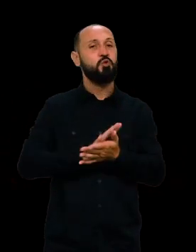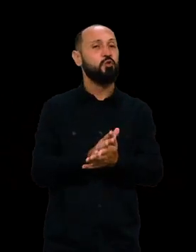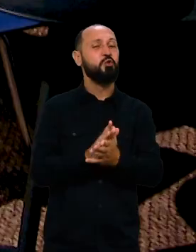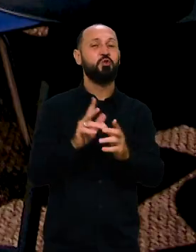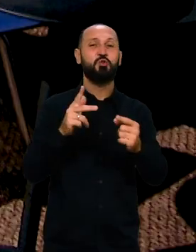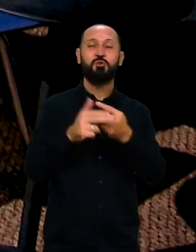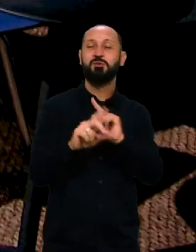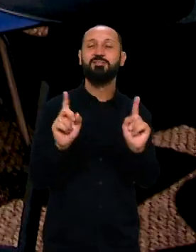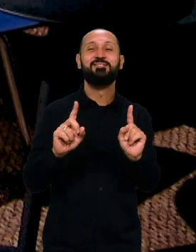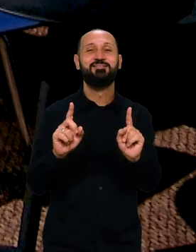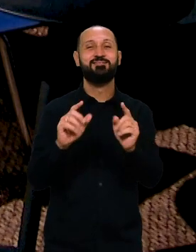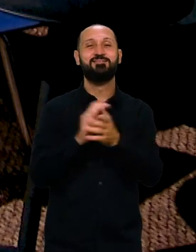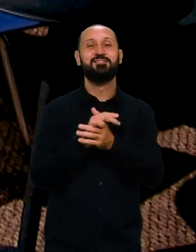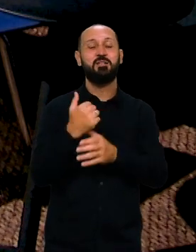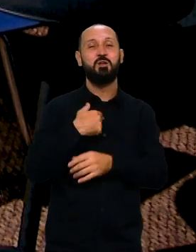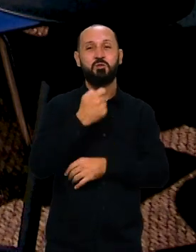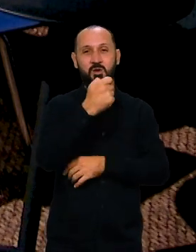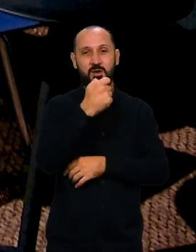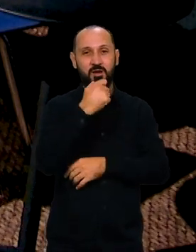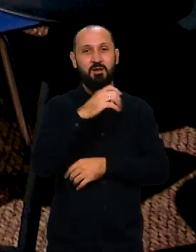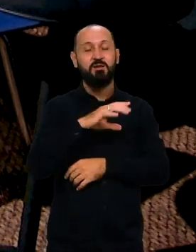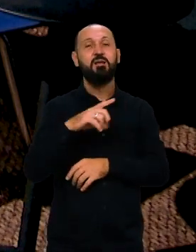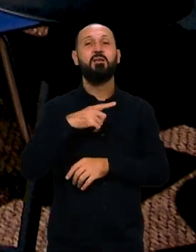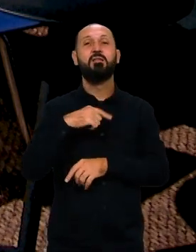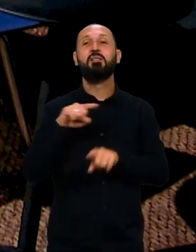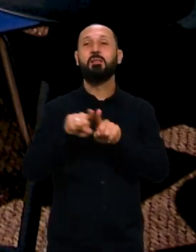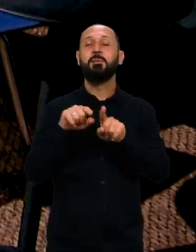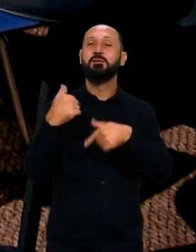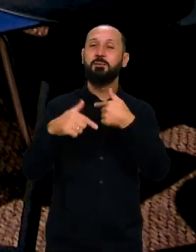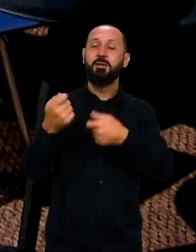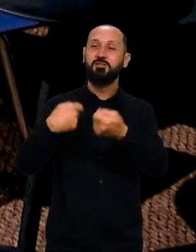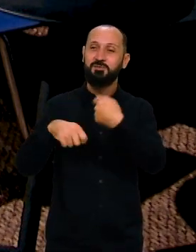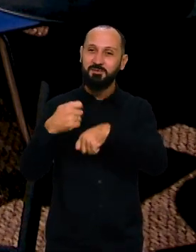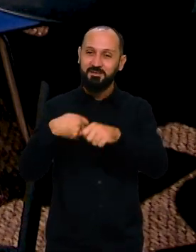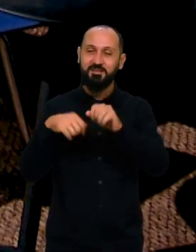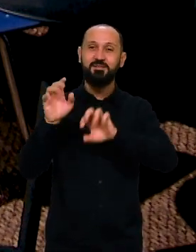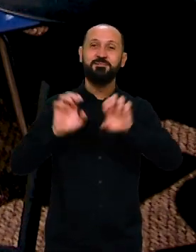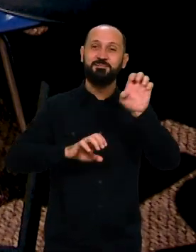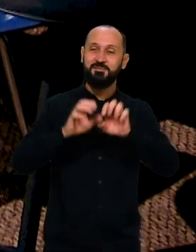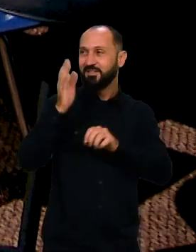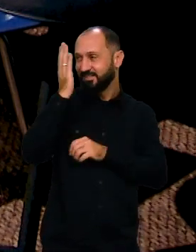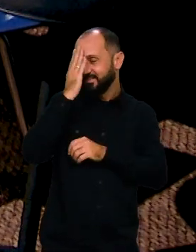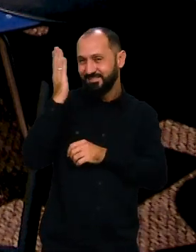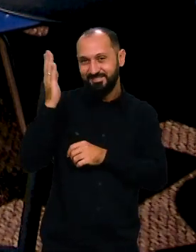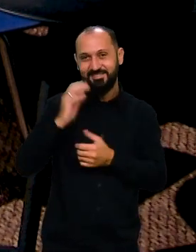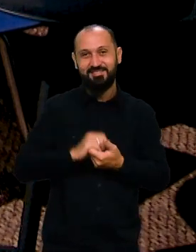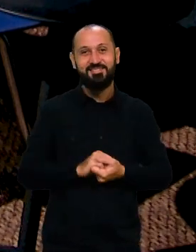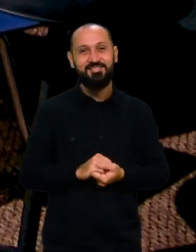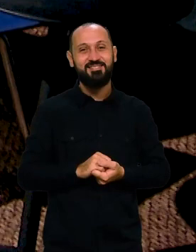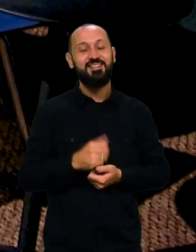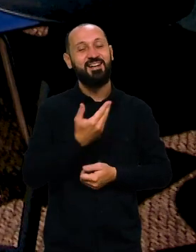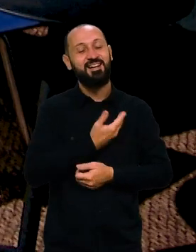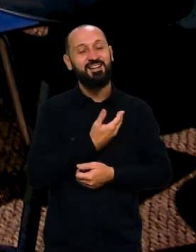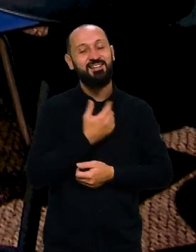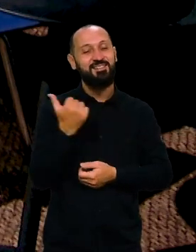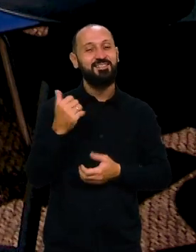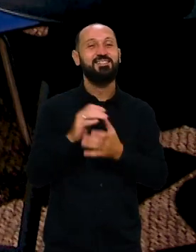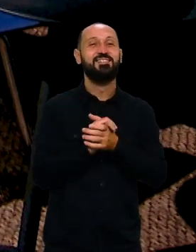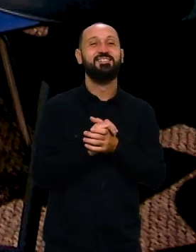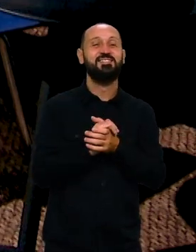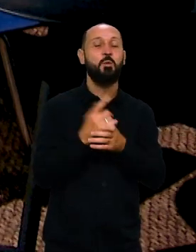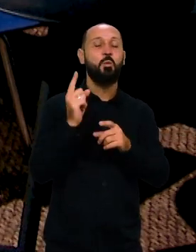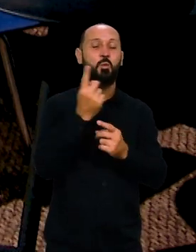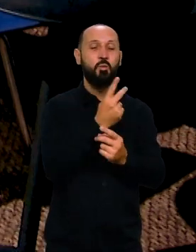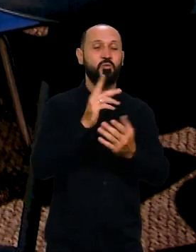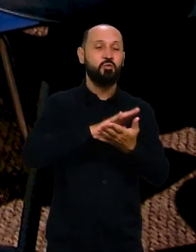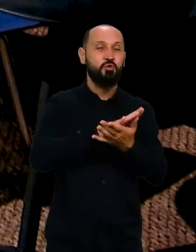a outra. Não, uma coisa não exclui a outra. Pelo Com contrário. certeza. Eu sou jornalista e sou administradora de empresas. Olha que legal. Então, eu sei disso. Você é colega. Então,